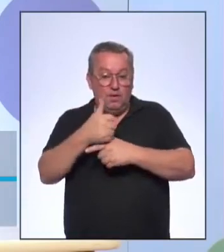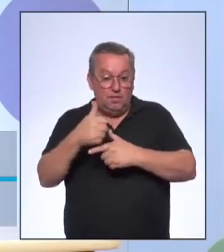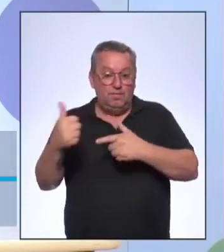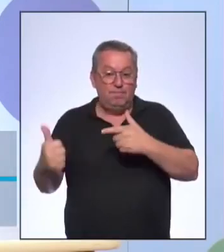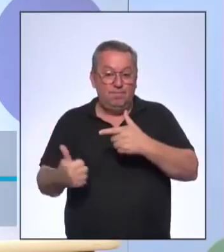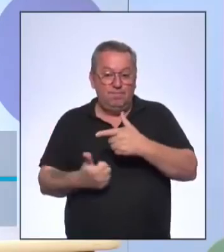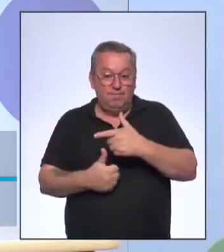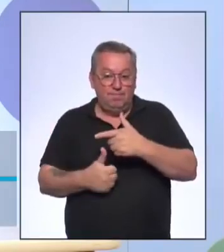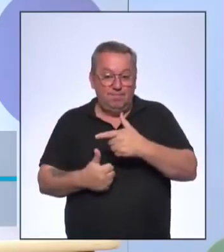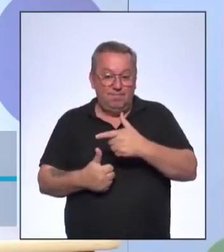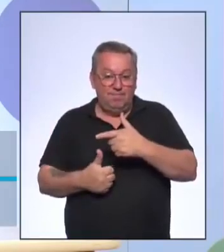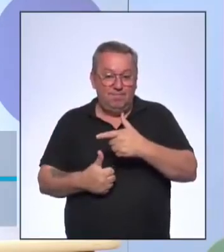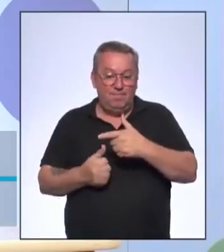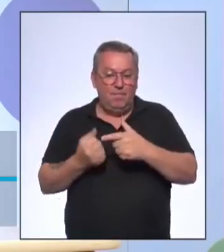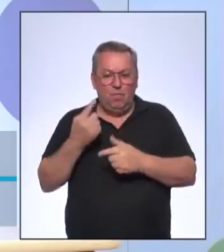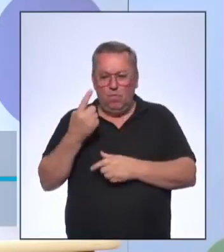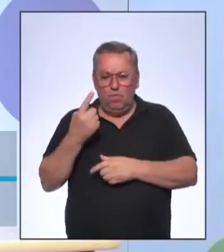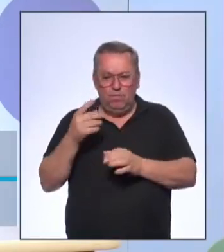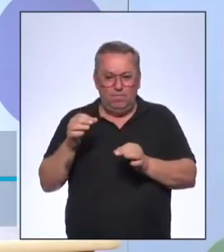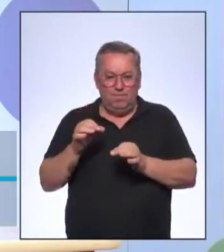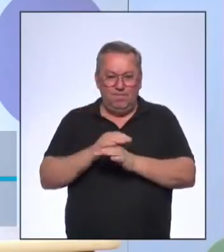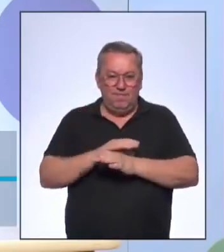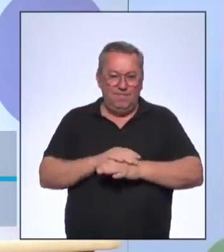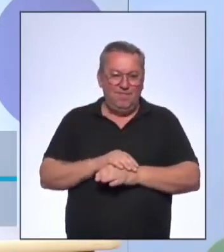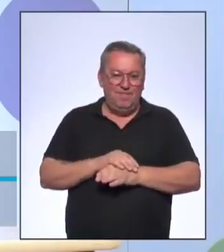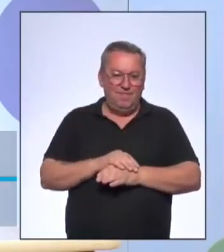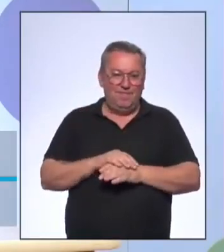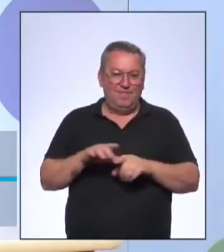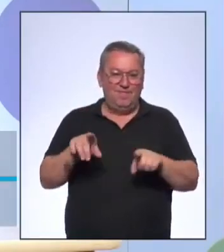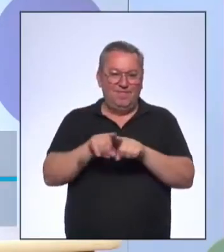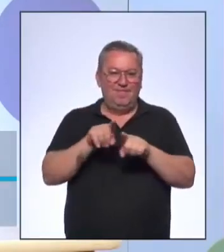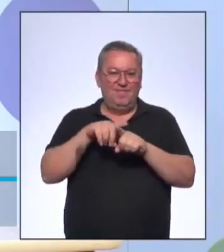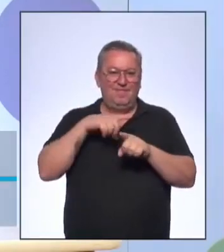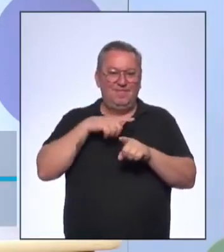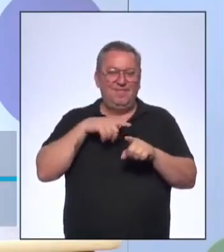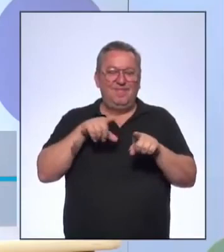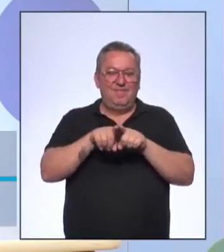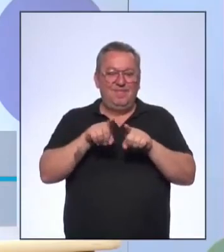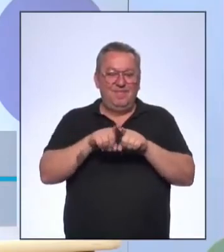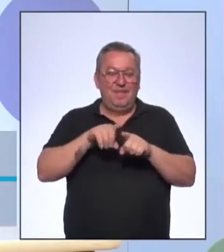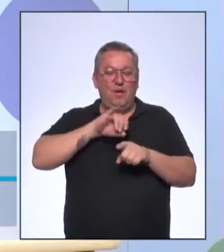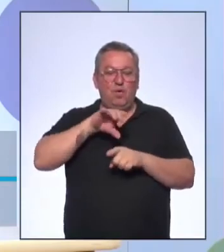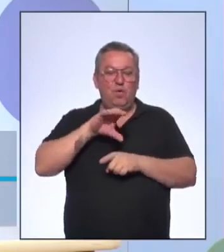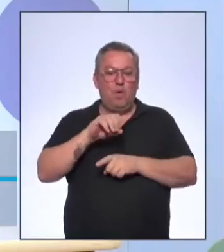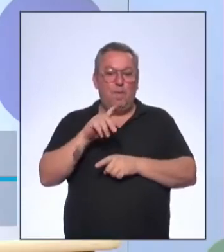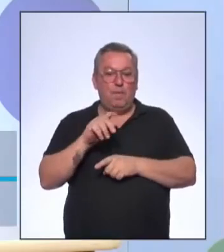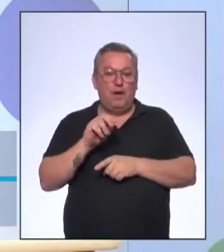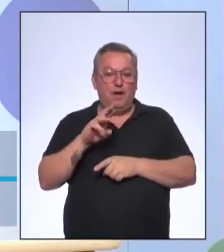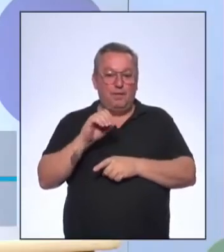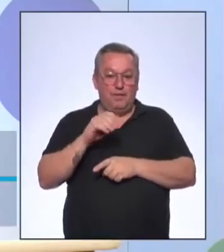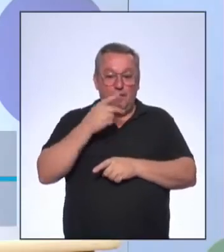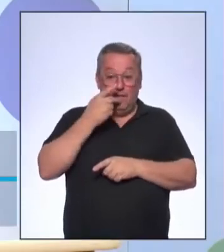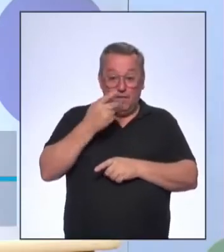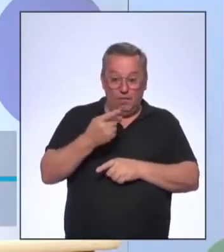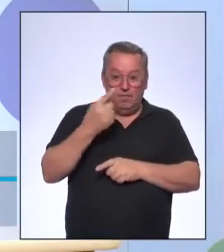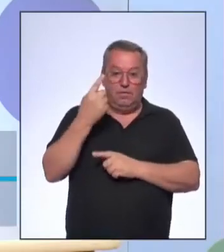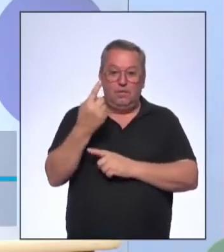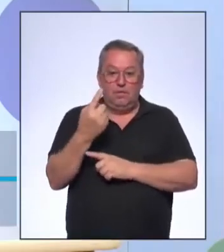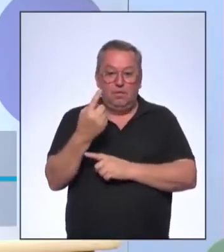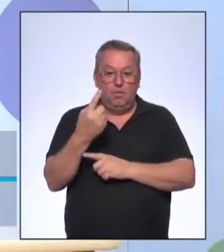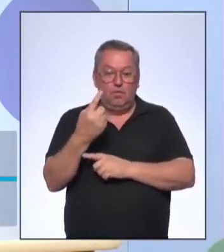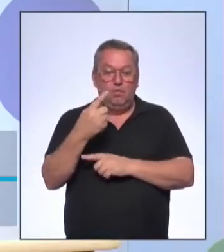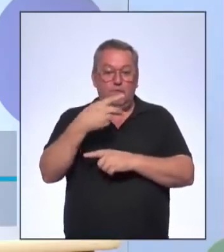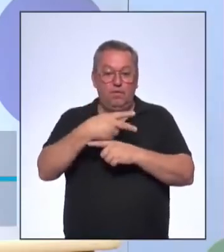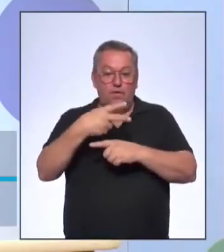seja, 1 inteiro. Nós temos também o João Pedro. Ele disse que é